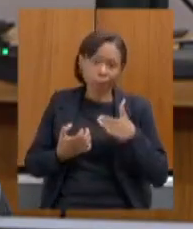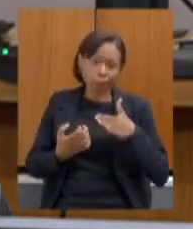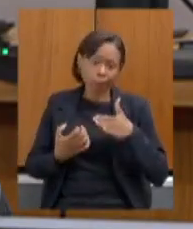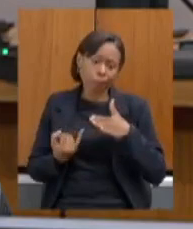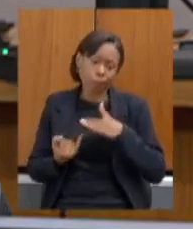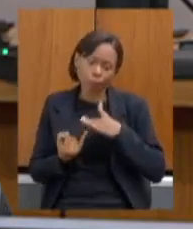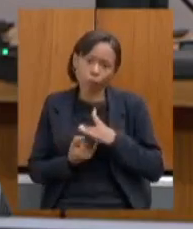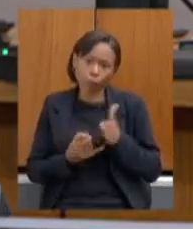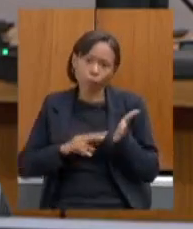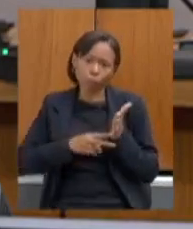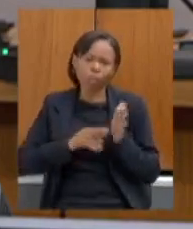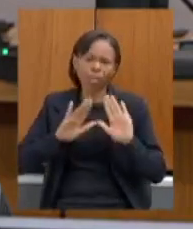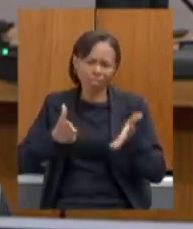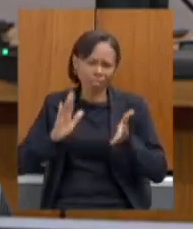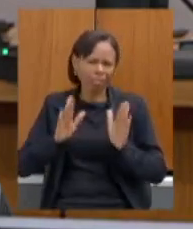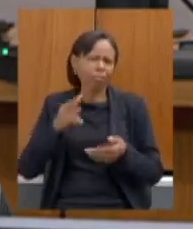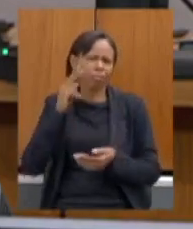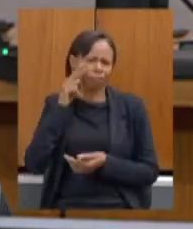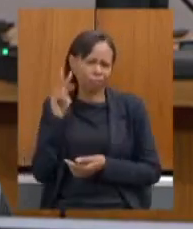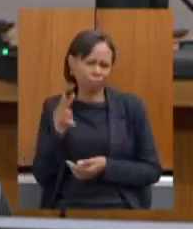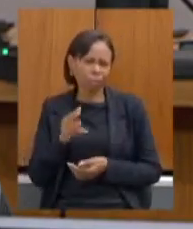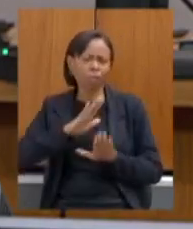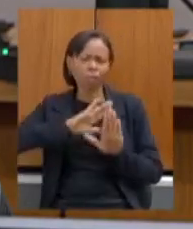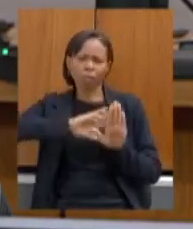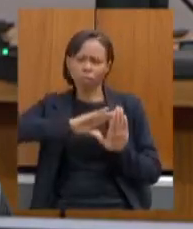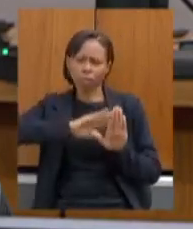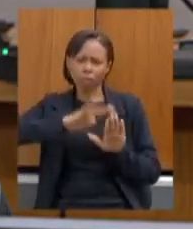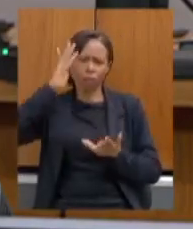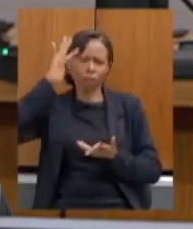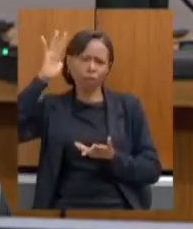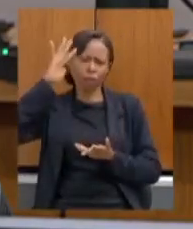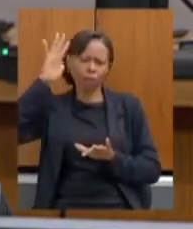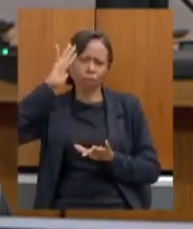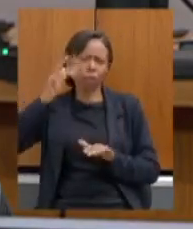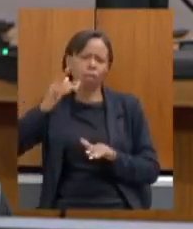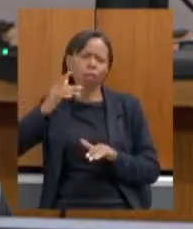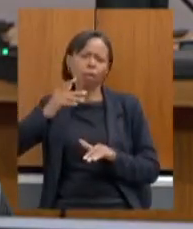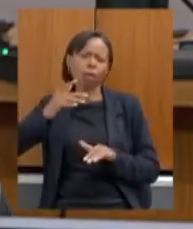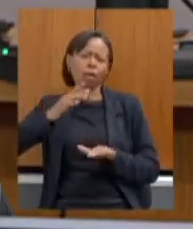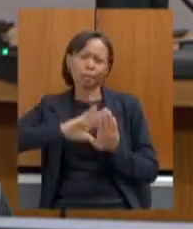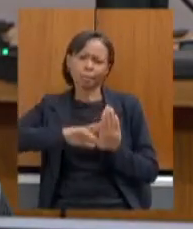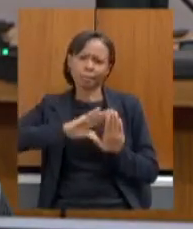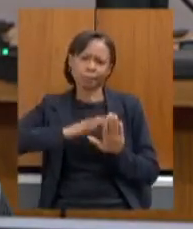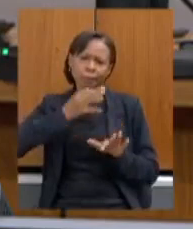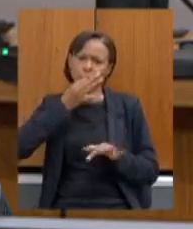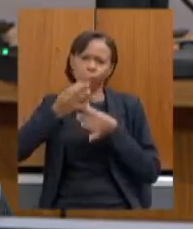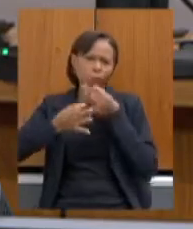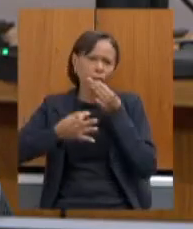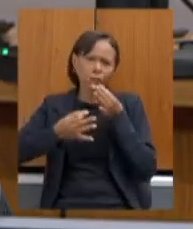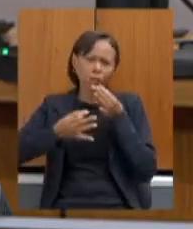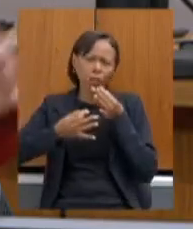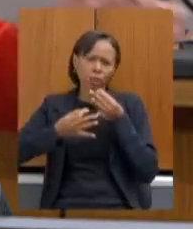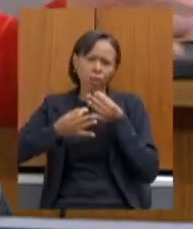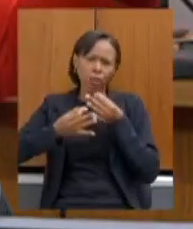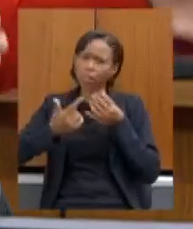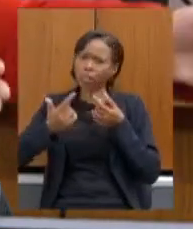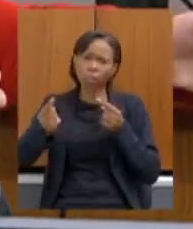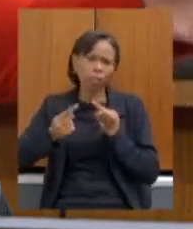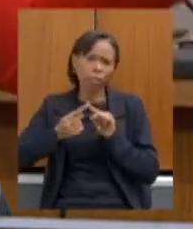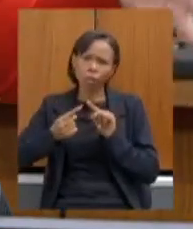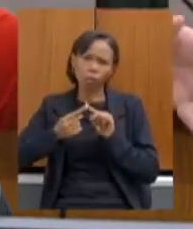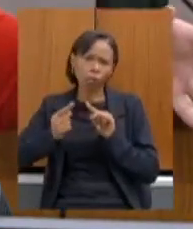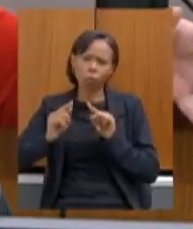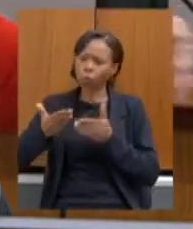avaliações ideológicas que secretários fazem por avaliações ideológicas, não conversa com determinados sindicatos. Já vi aqui, nessa